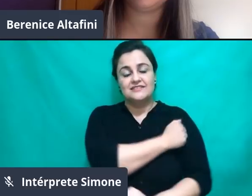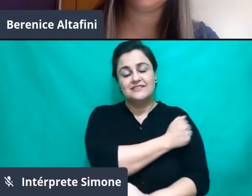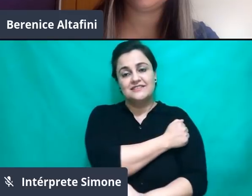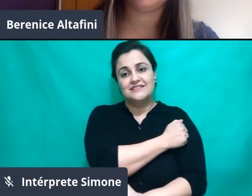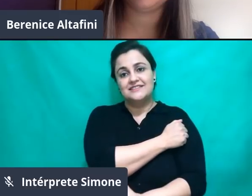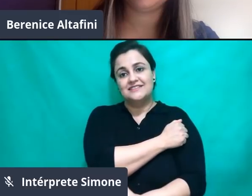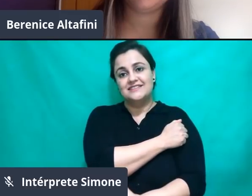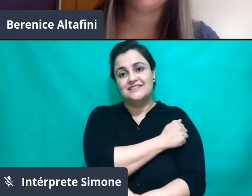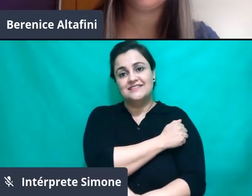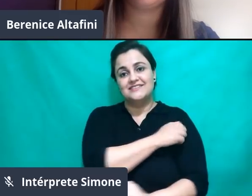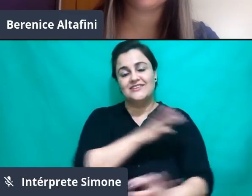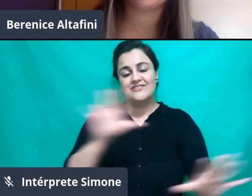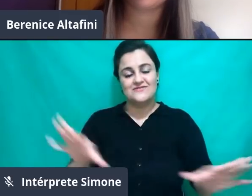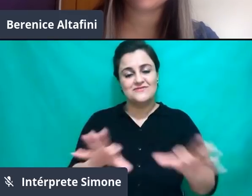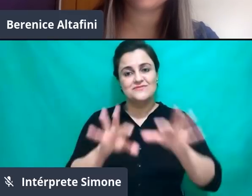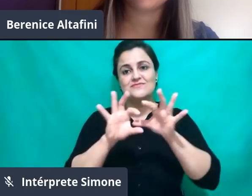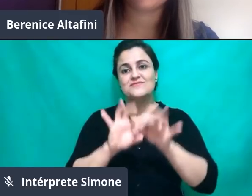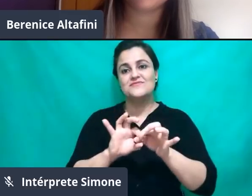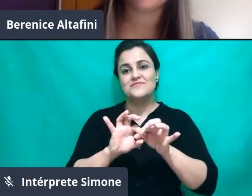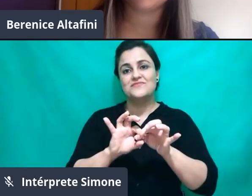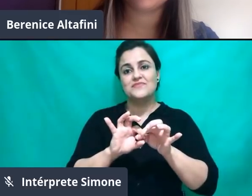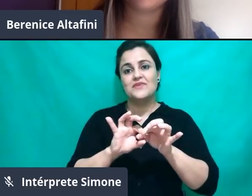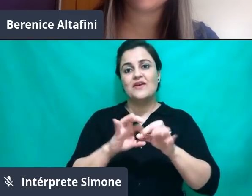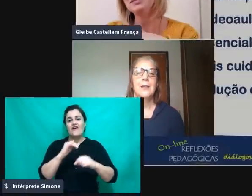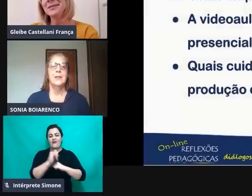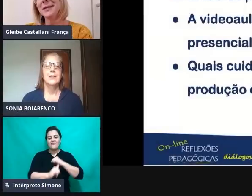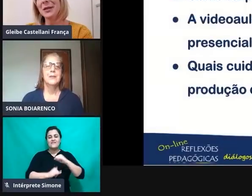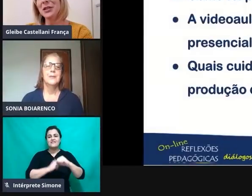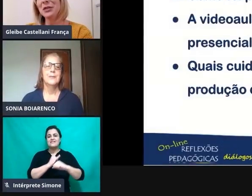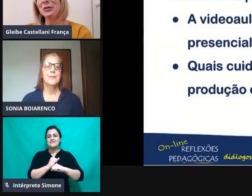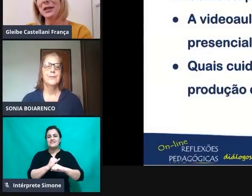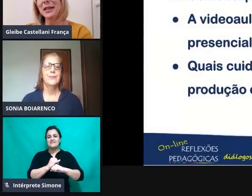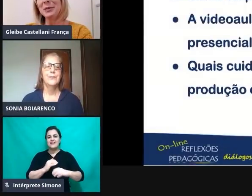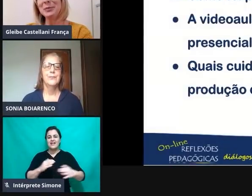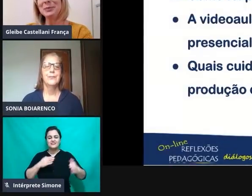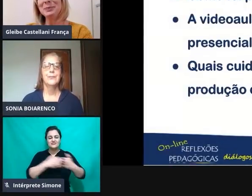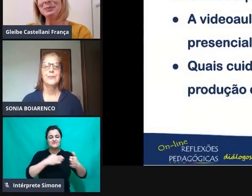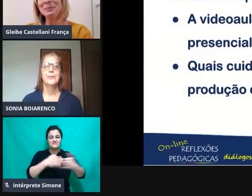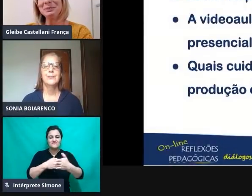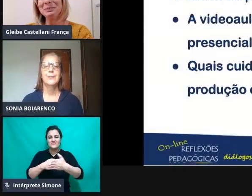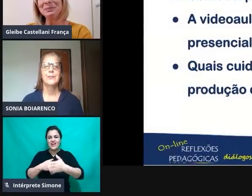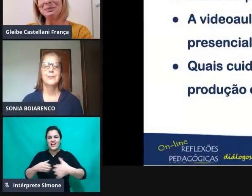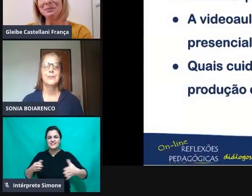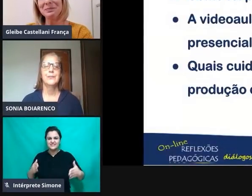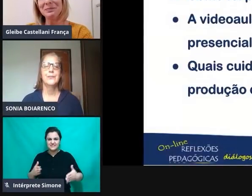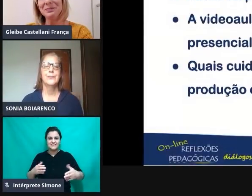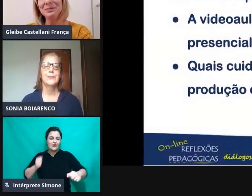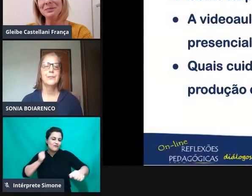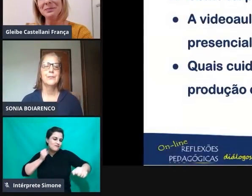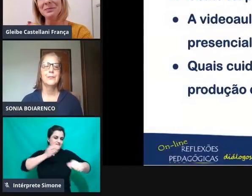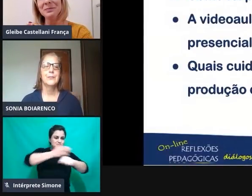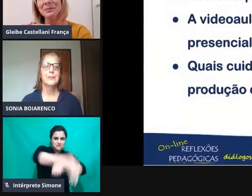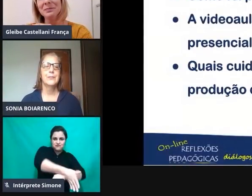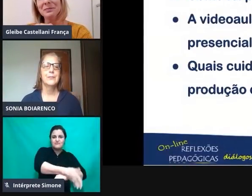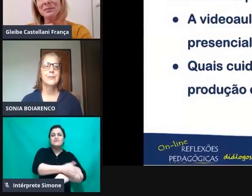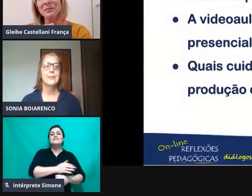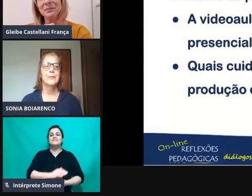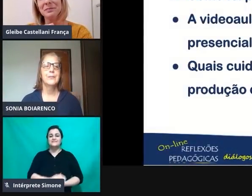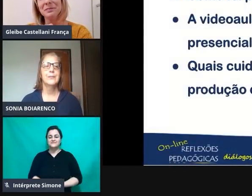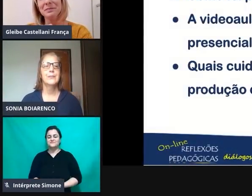onda positiva e enfrentamos tantas barreiras. Verdade. Então, vamos falar já,